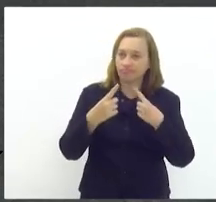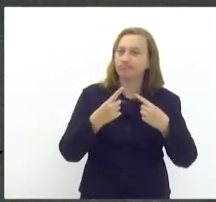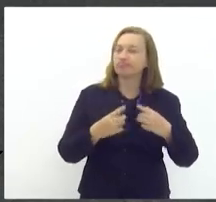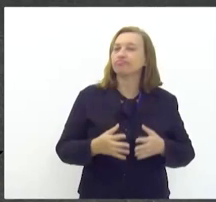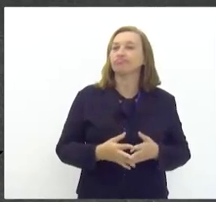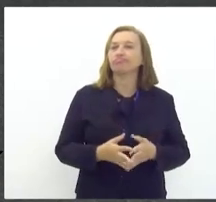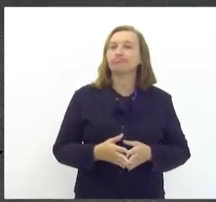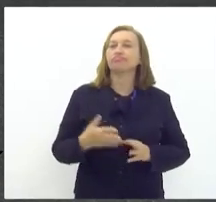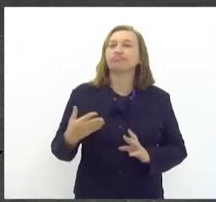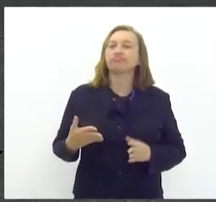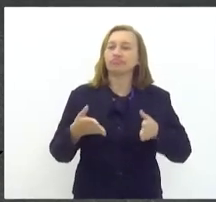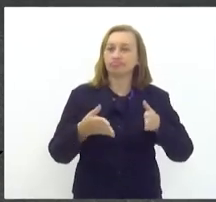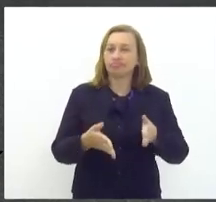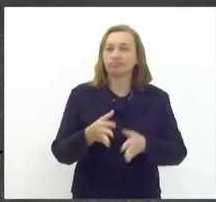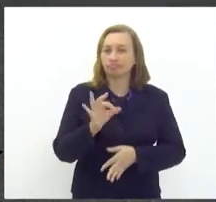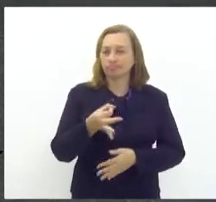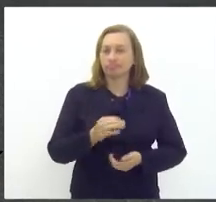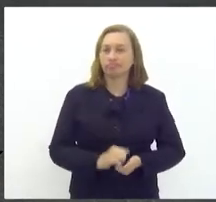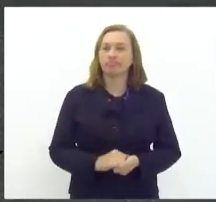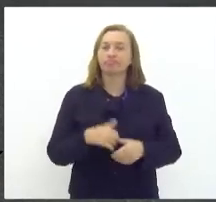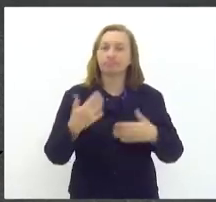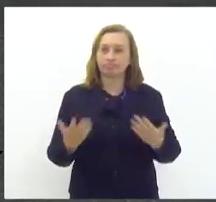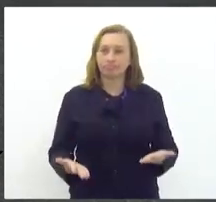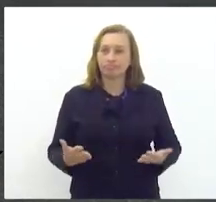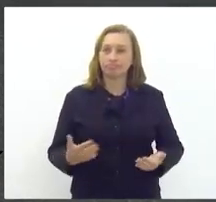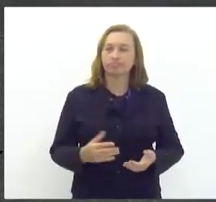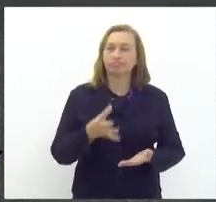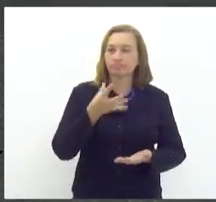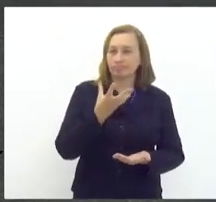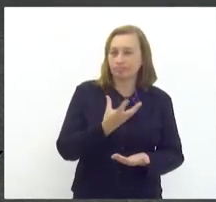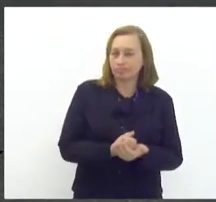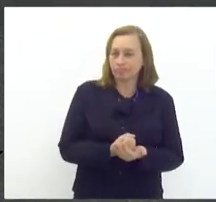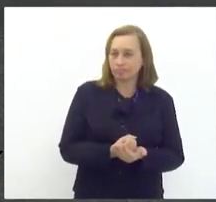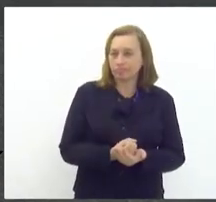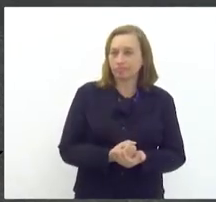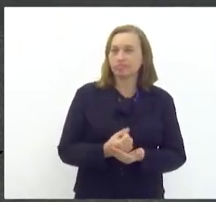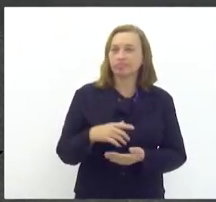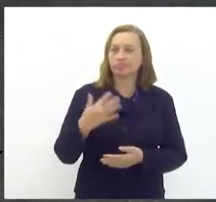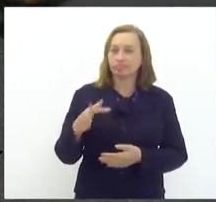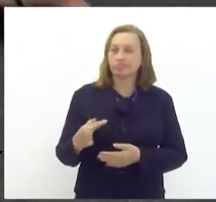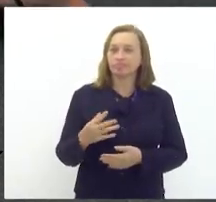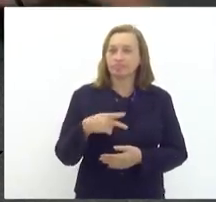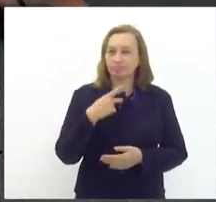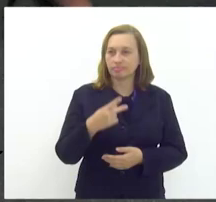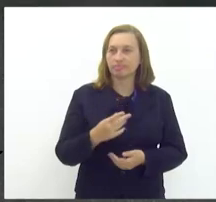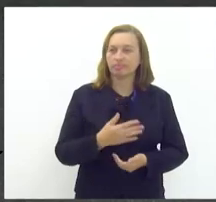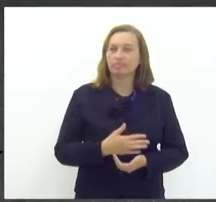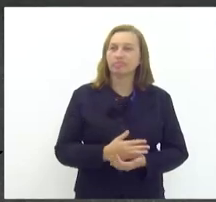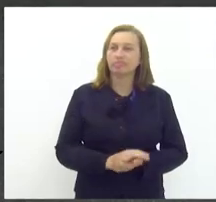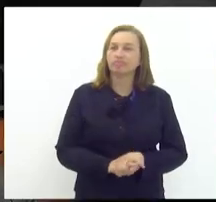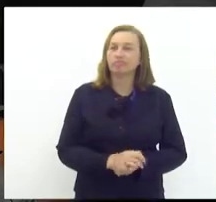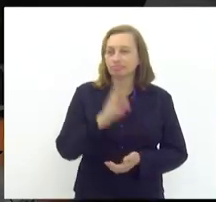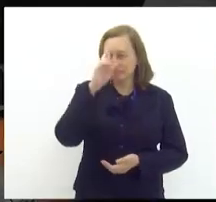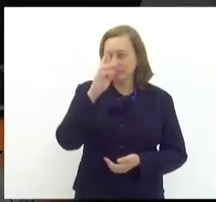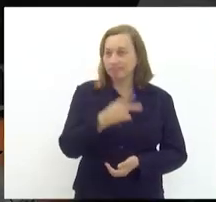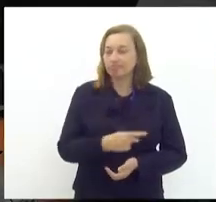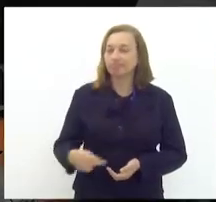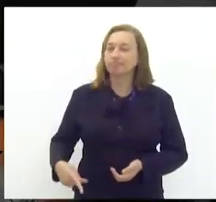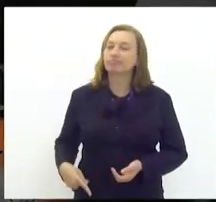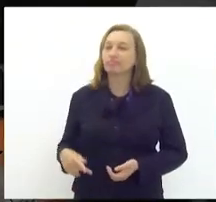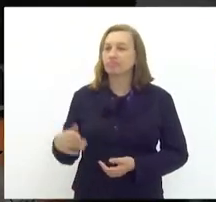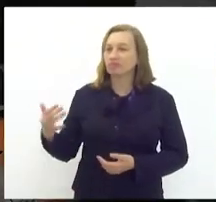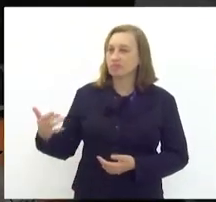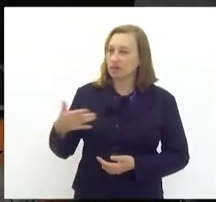centro da política como deve ser Então queria que registrar muito brevemente o meu posicionamento fui citado